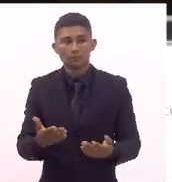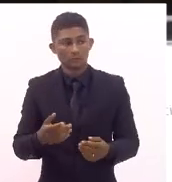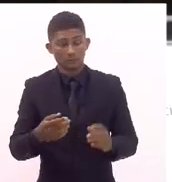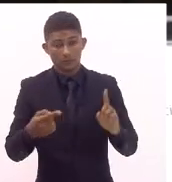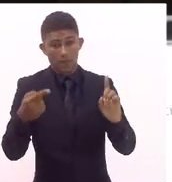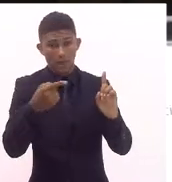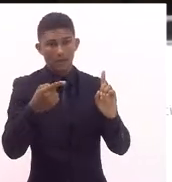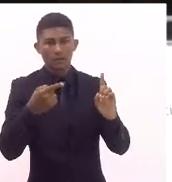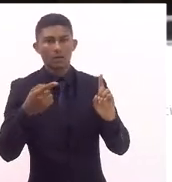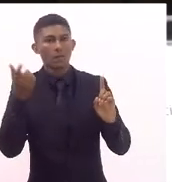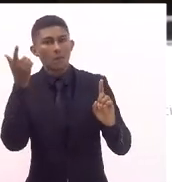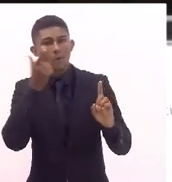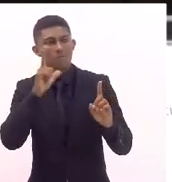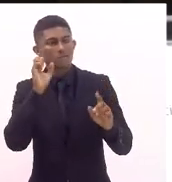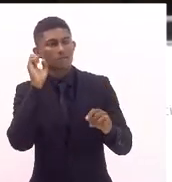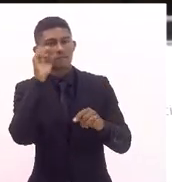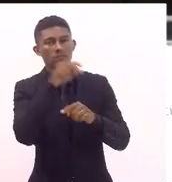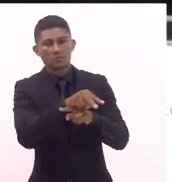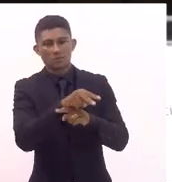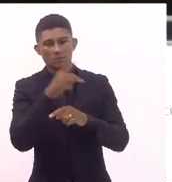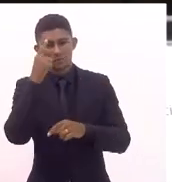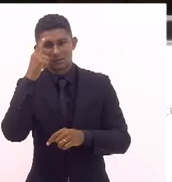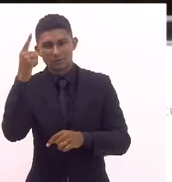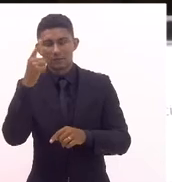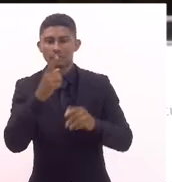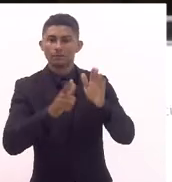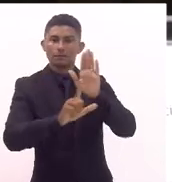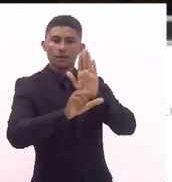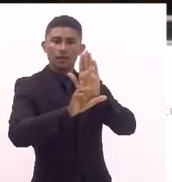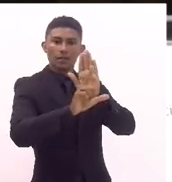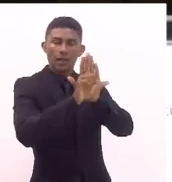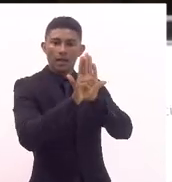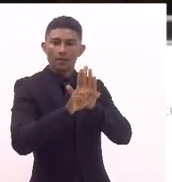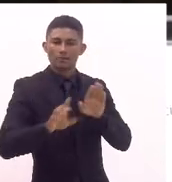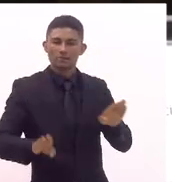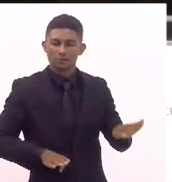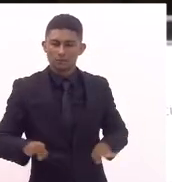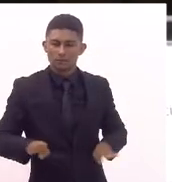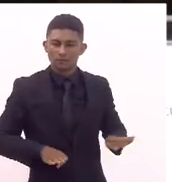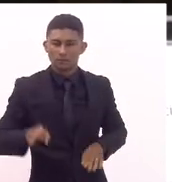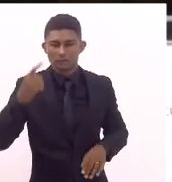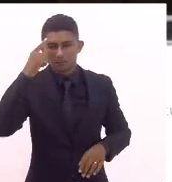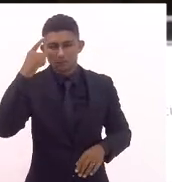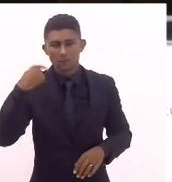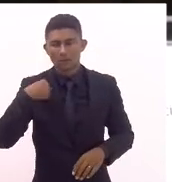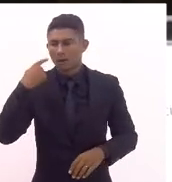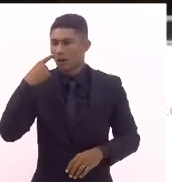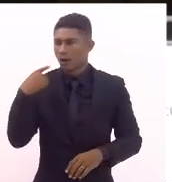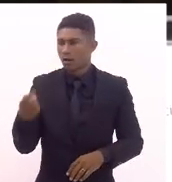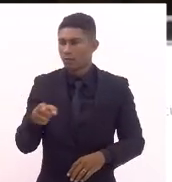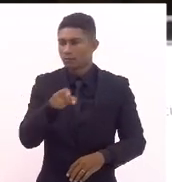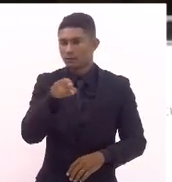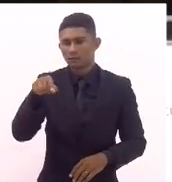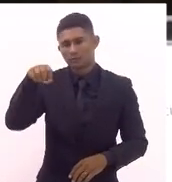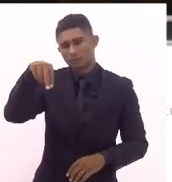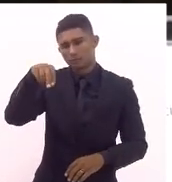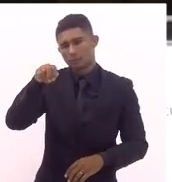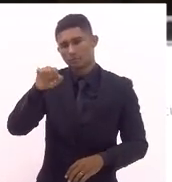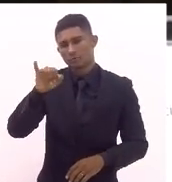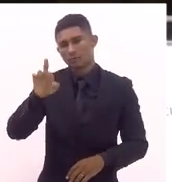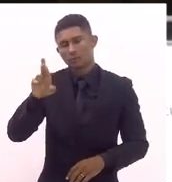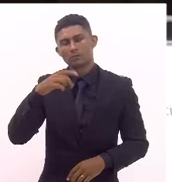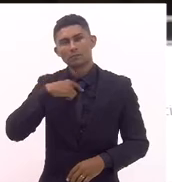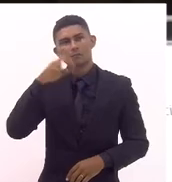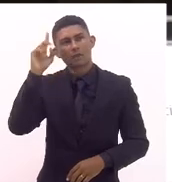Plenário é para tratar da lei das domésticas e aqui olhando a nossa Nair eu